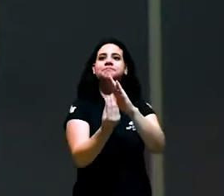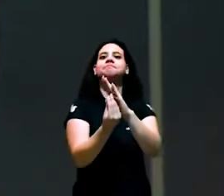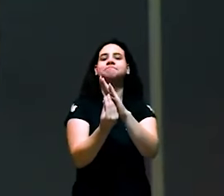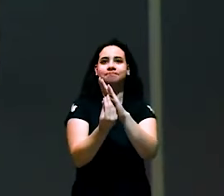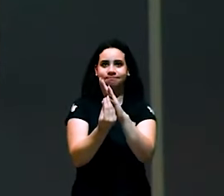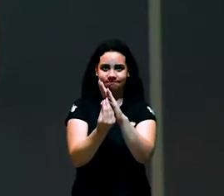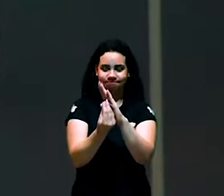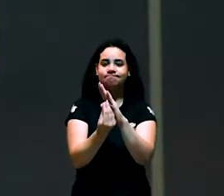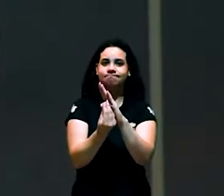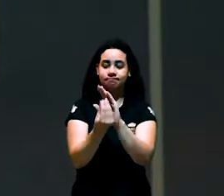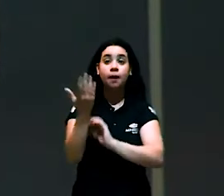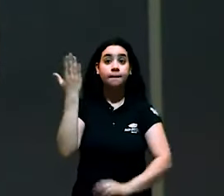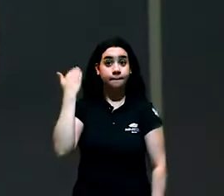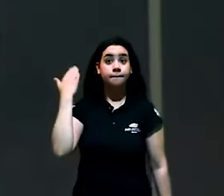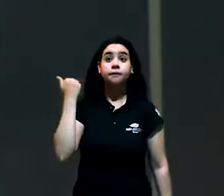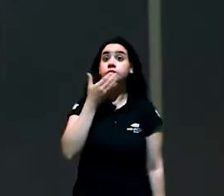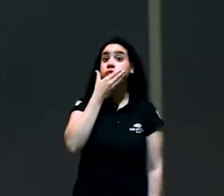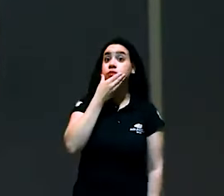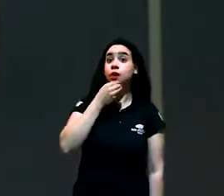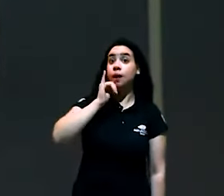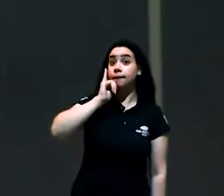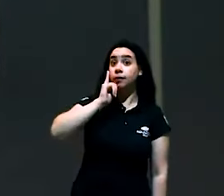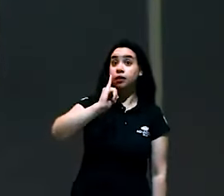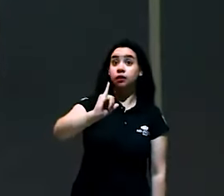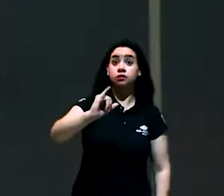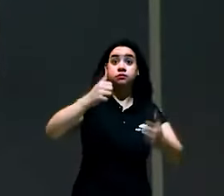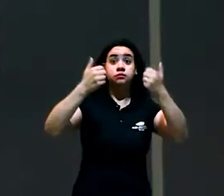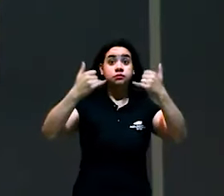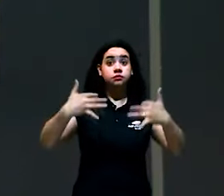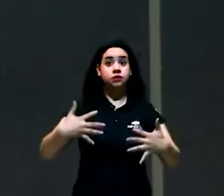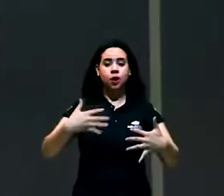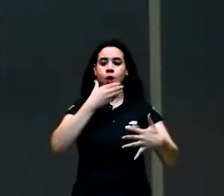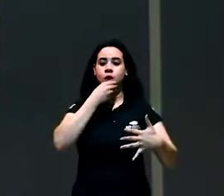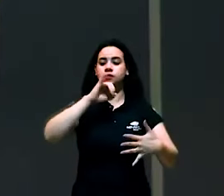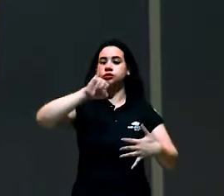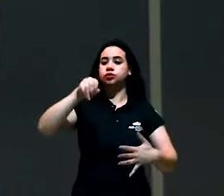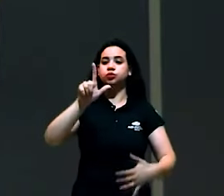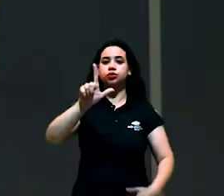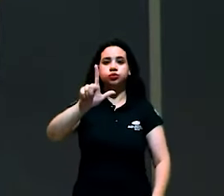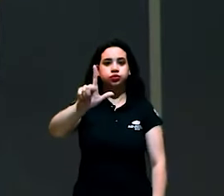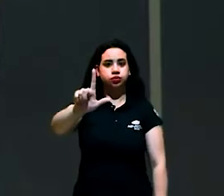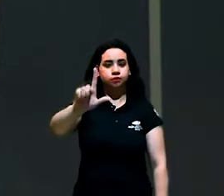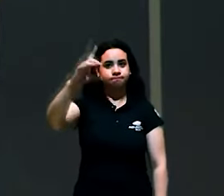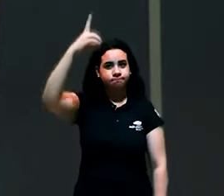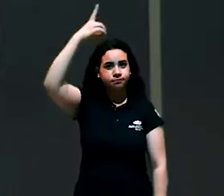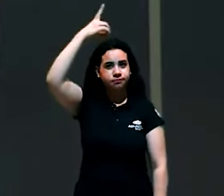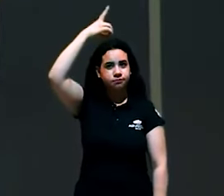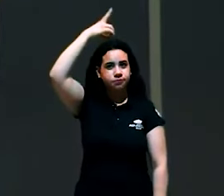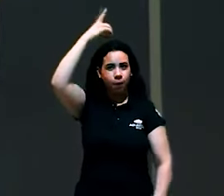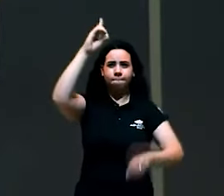O profeta Joel disse, derramarei do meu Espírito sobre toda a